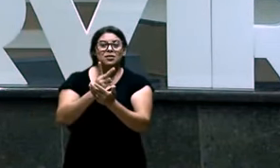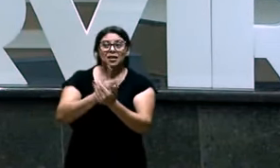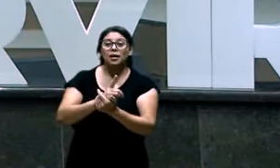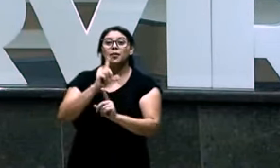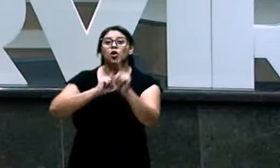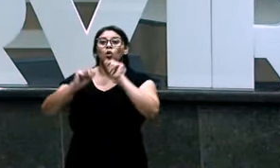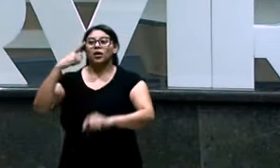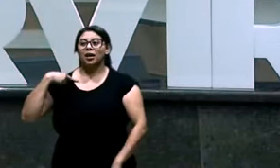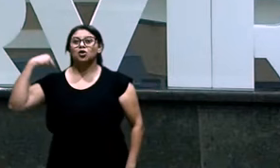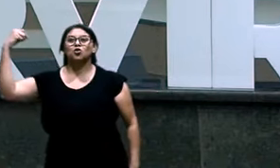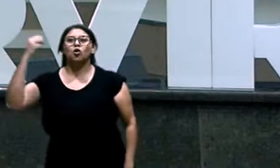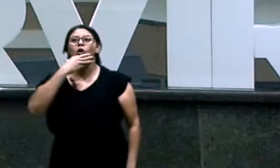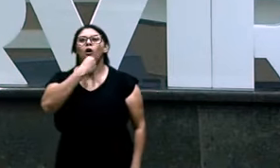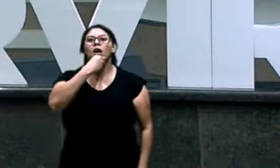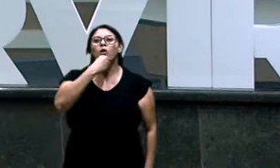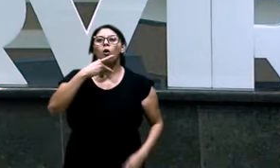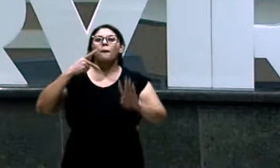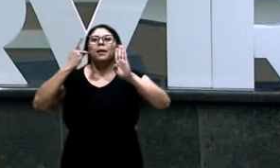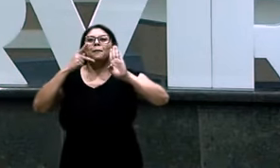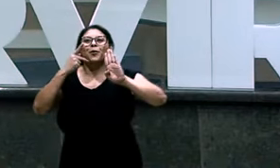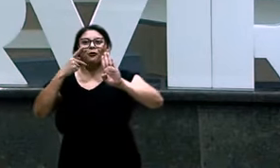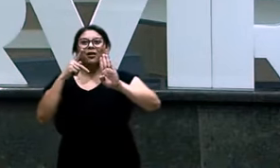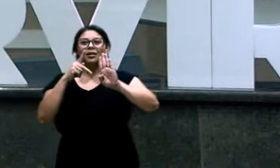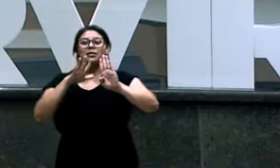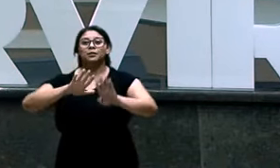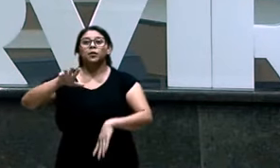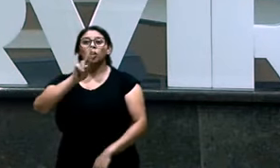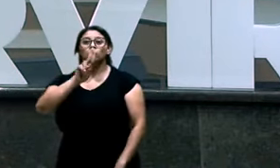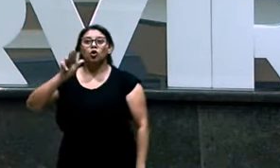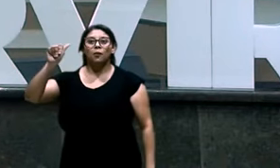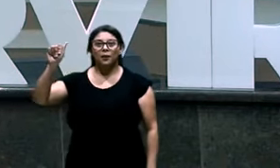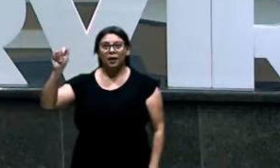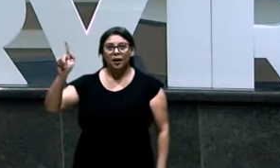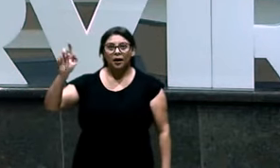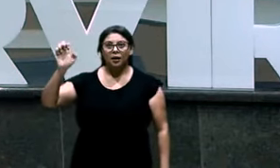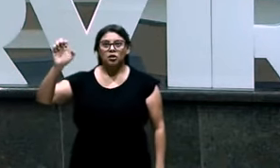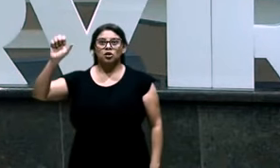se levanta. Capítulo de número 1, versos 8, ele diz: ó, povo meu,